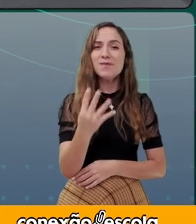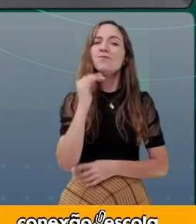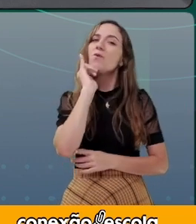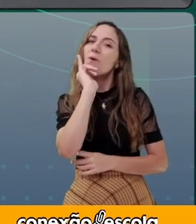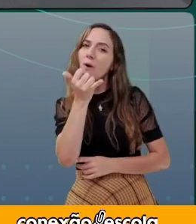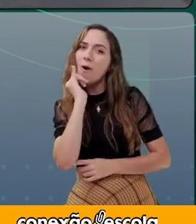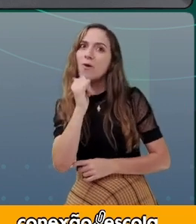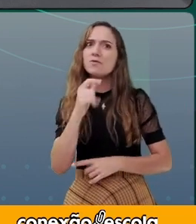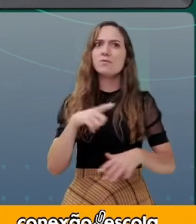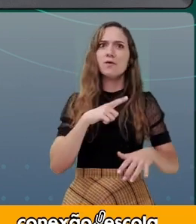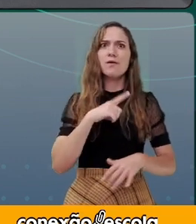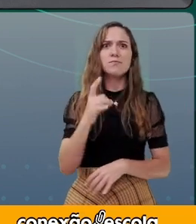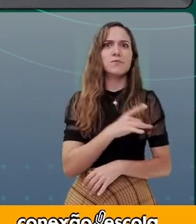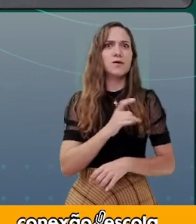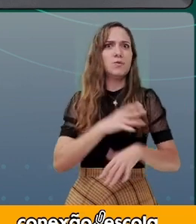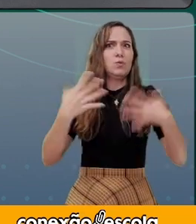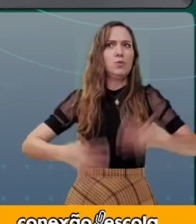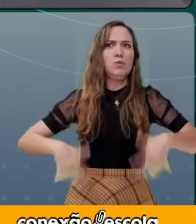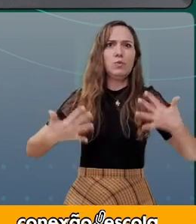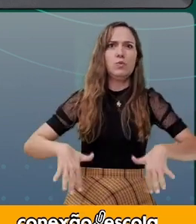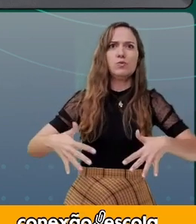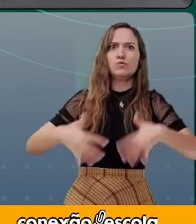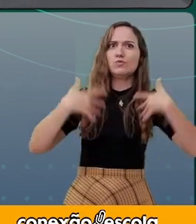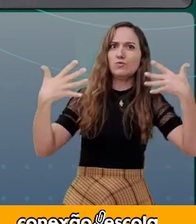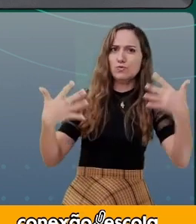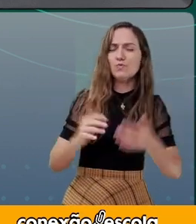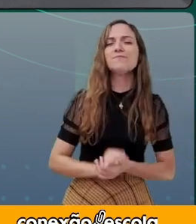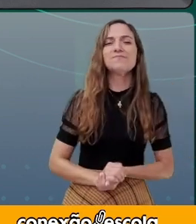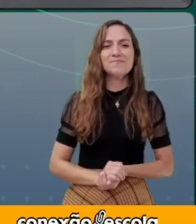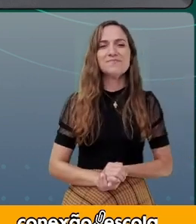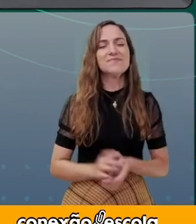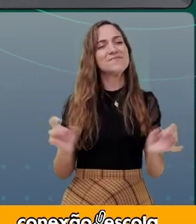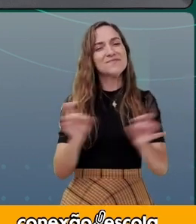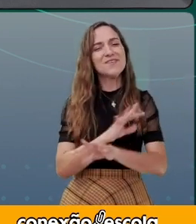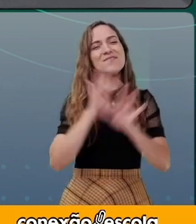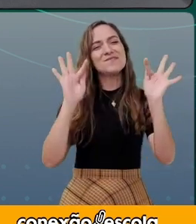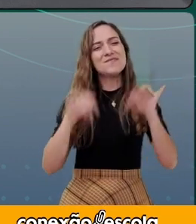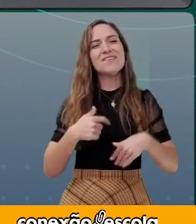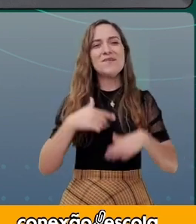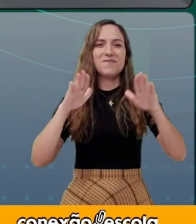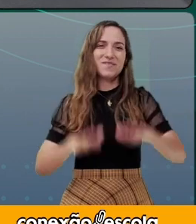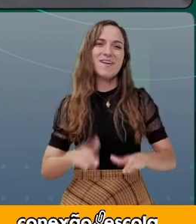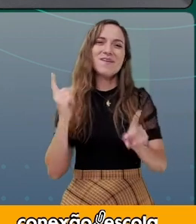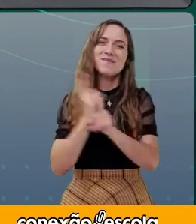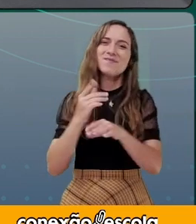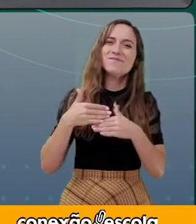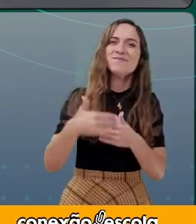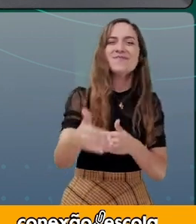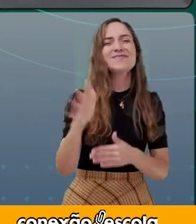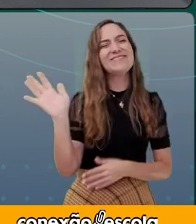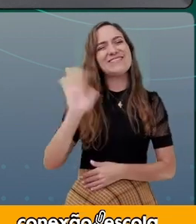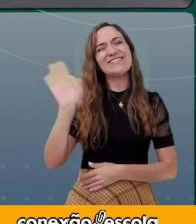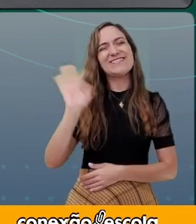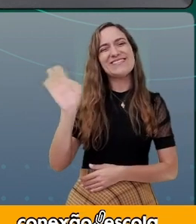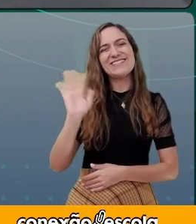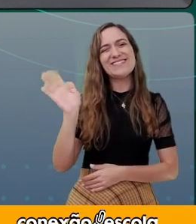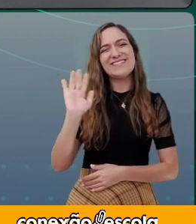Contando e se assustando. É isso aí. Eu vou ficando por aqui. Até a próxima. Tchau, tchau.